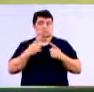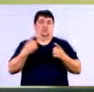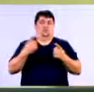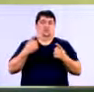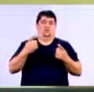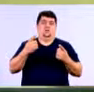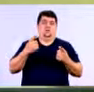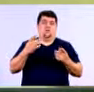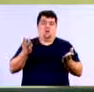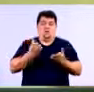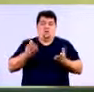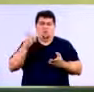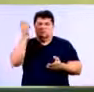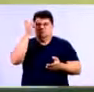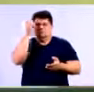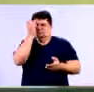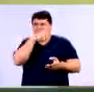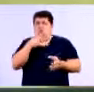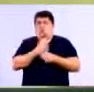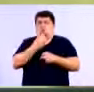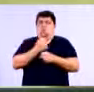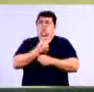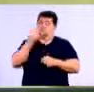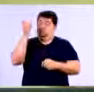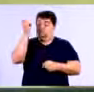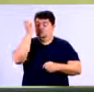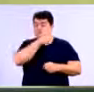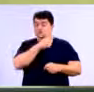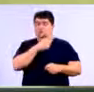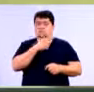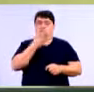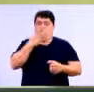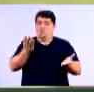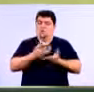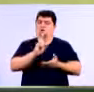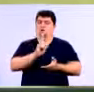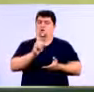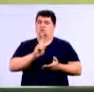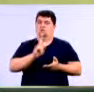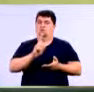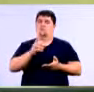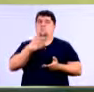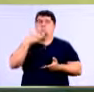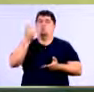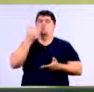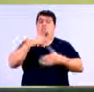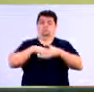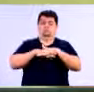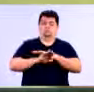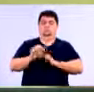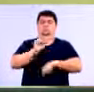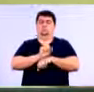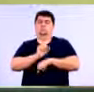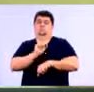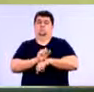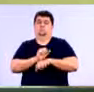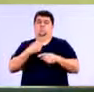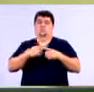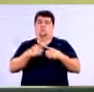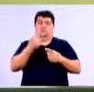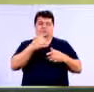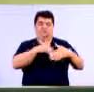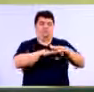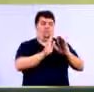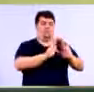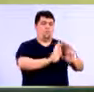A nossa economia está passando por uma instabilidade, então não é um bom momento para você tomar uma decisão que você pode ter seu dinheiro depois parado